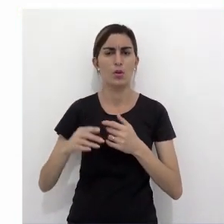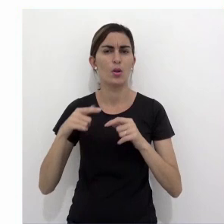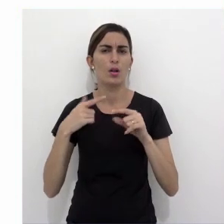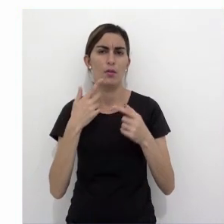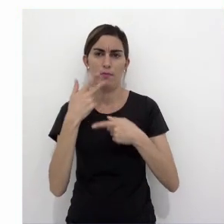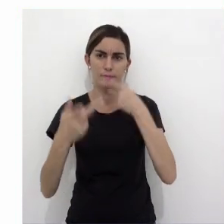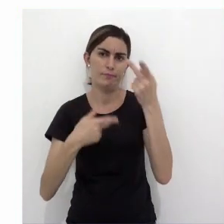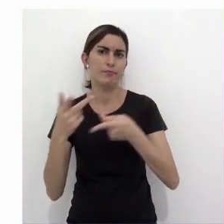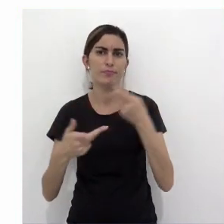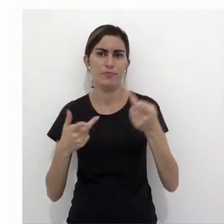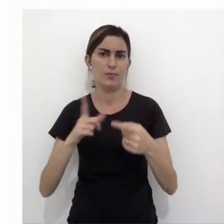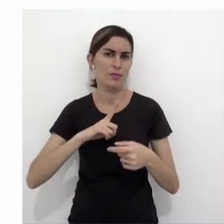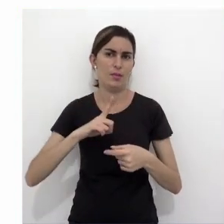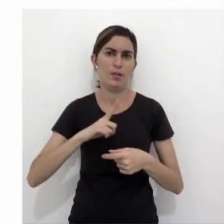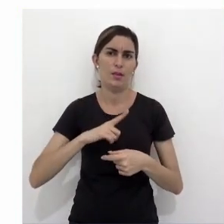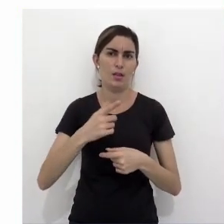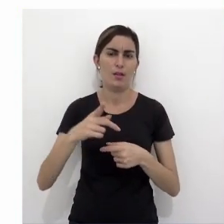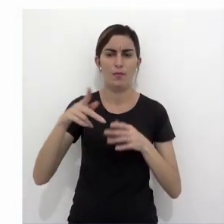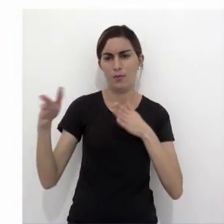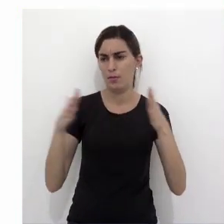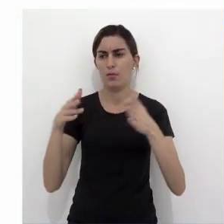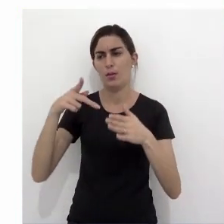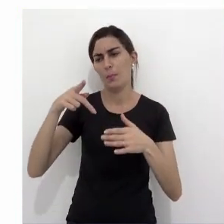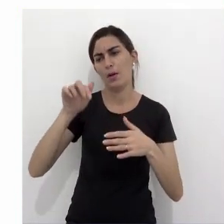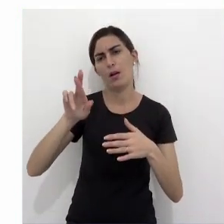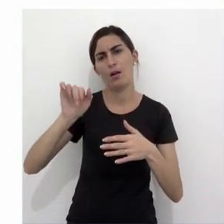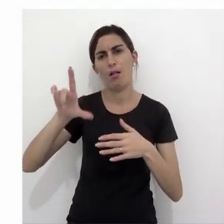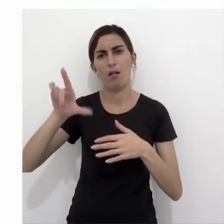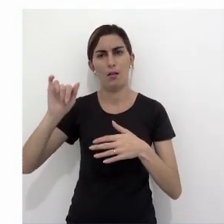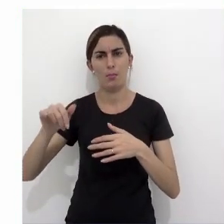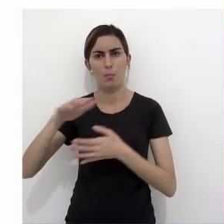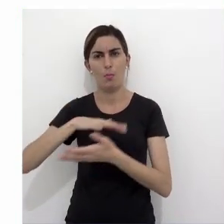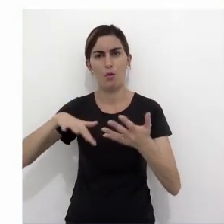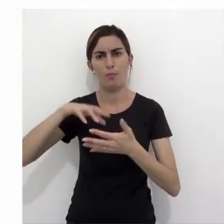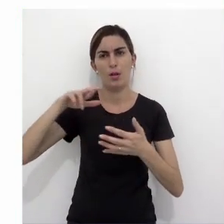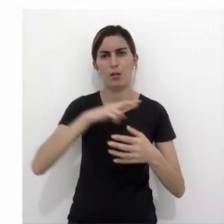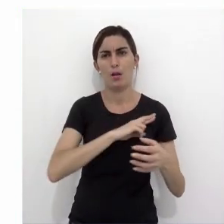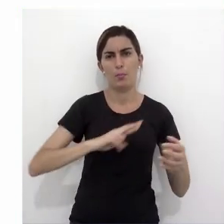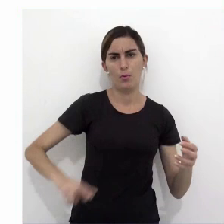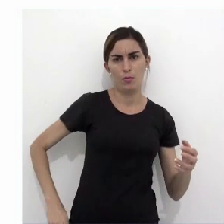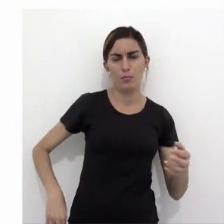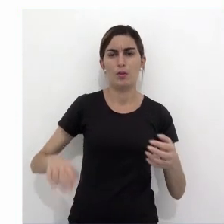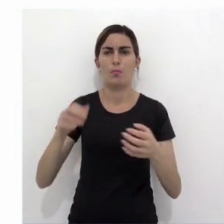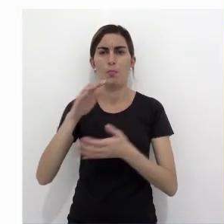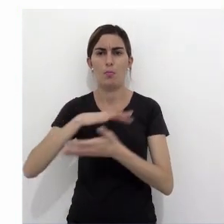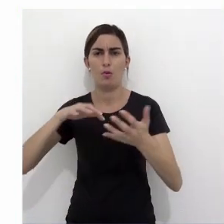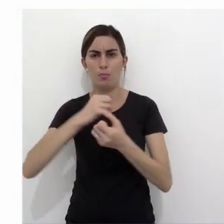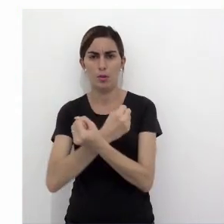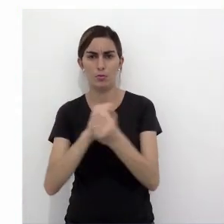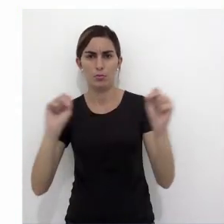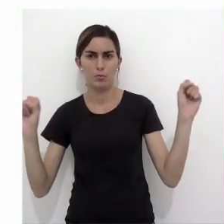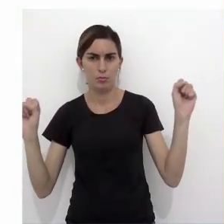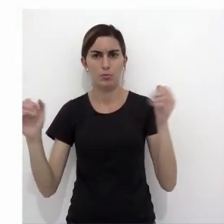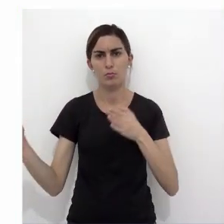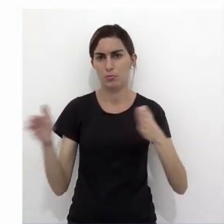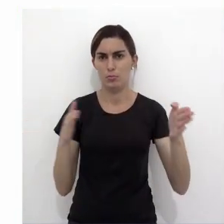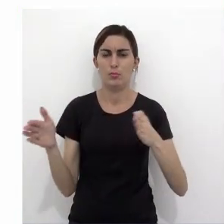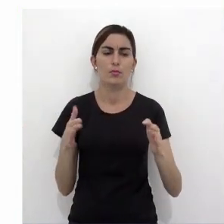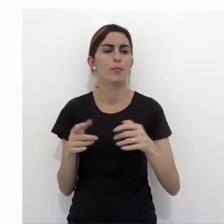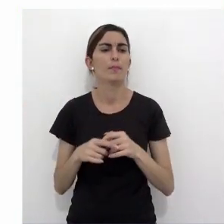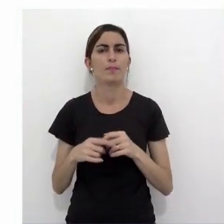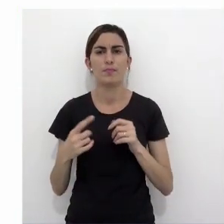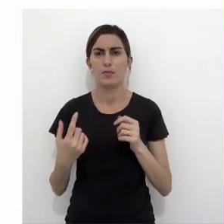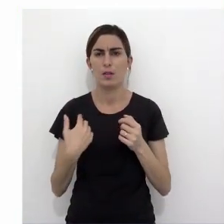teve aí um paralelismo entre o movimento republicano com o movimento abolicionista. Okay? Foi uma